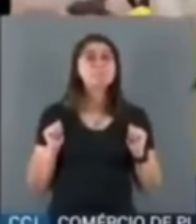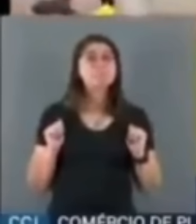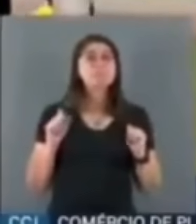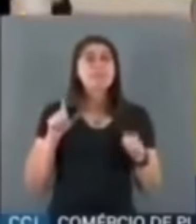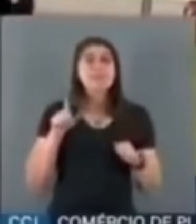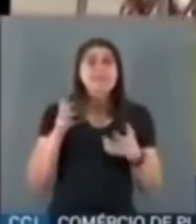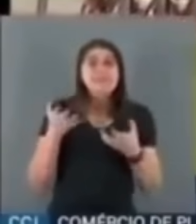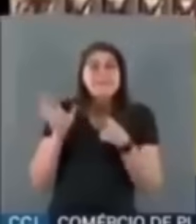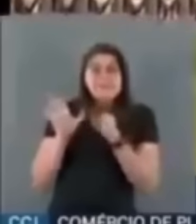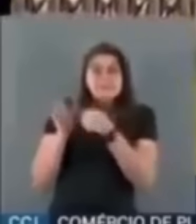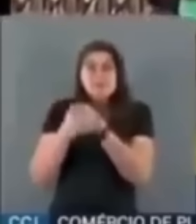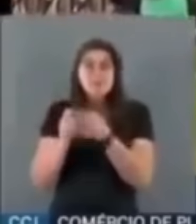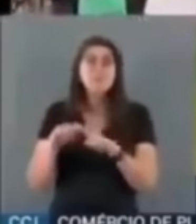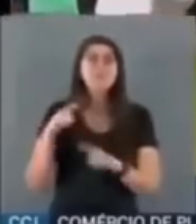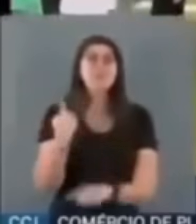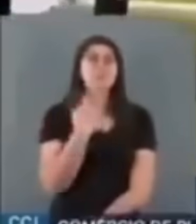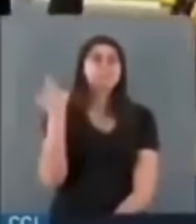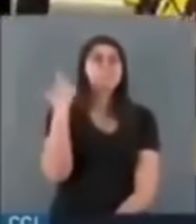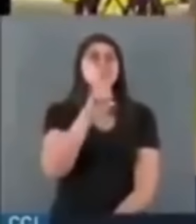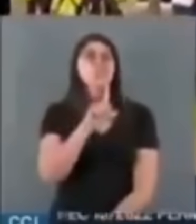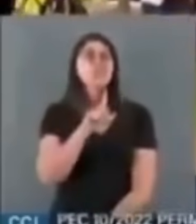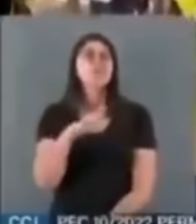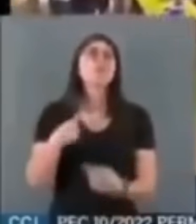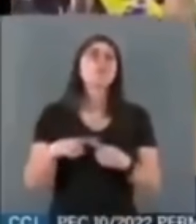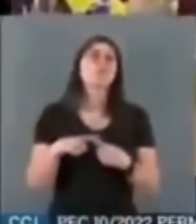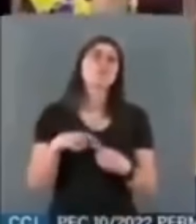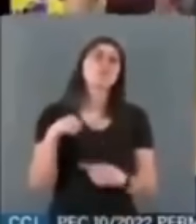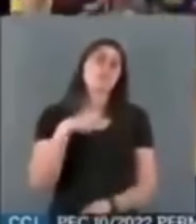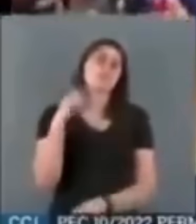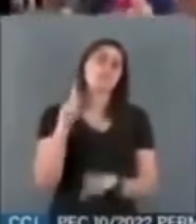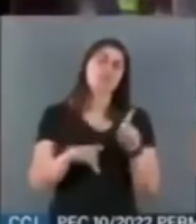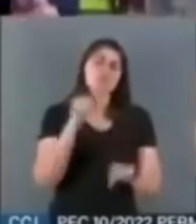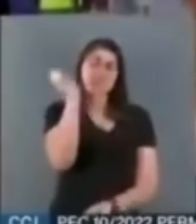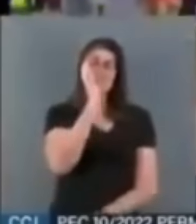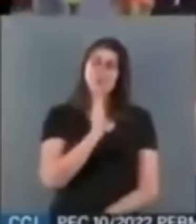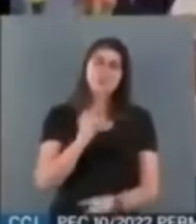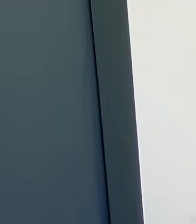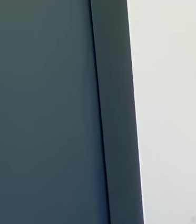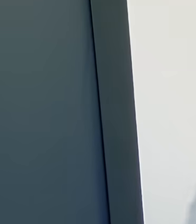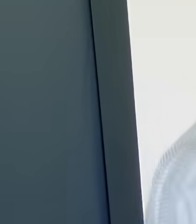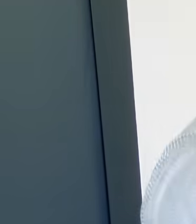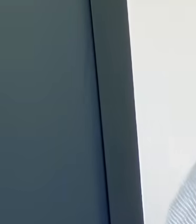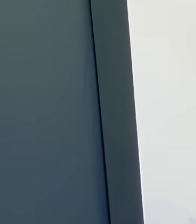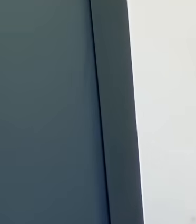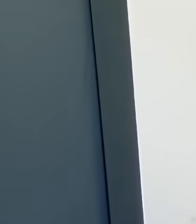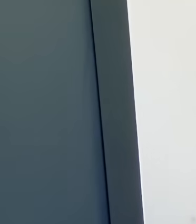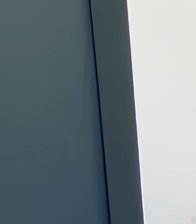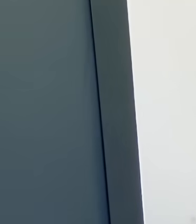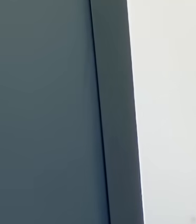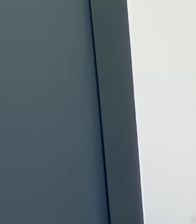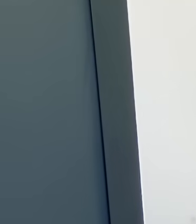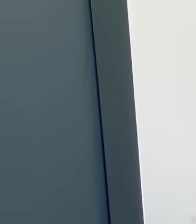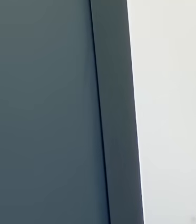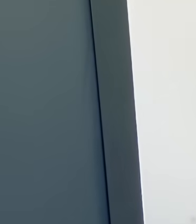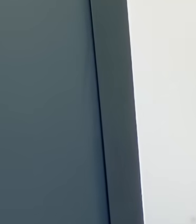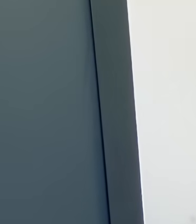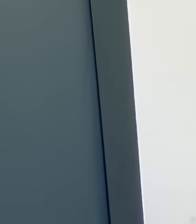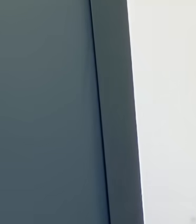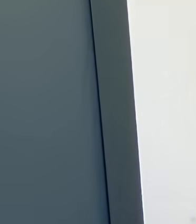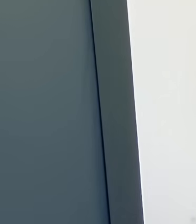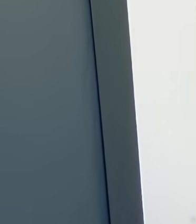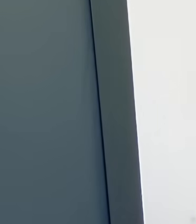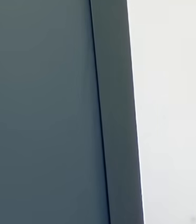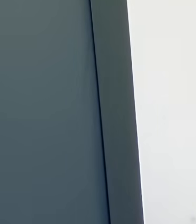consegue. Nós somos brasileiros e não desistimos nunca, senhor presidente. Após a sessão da CPMI